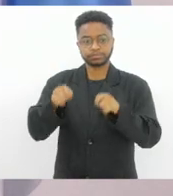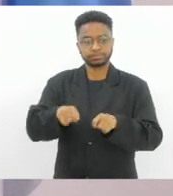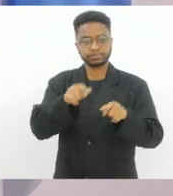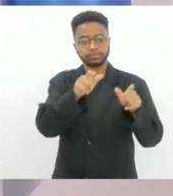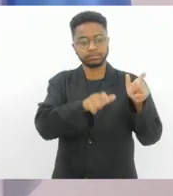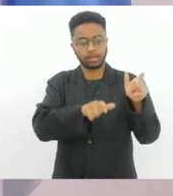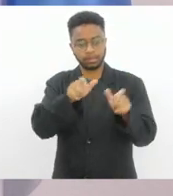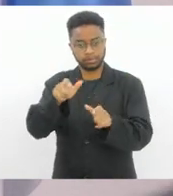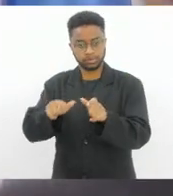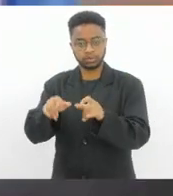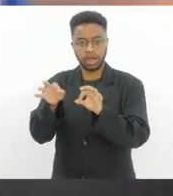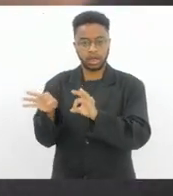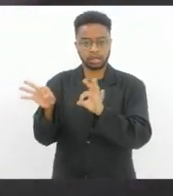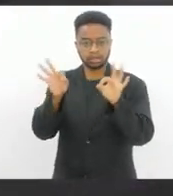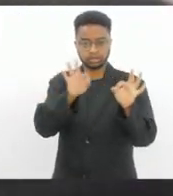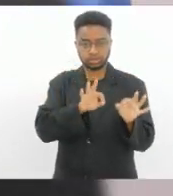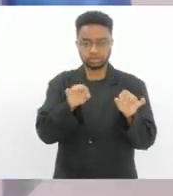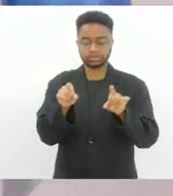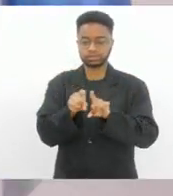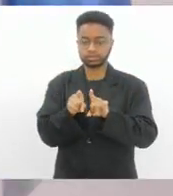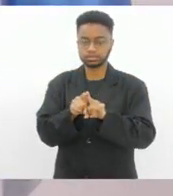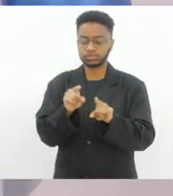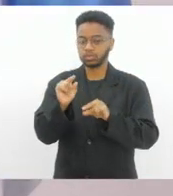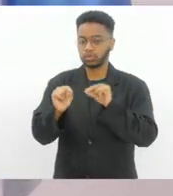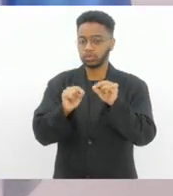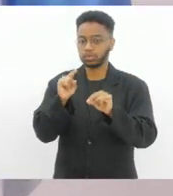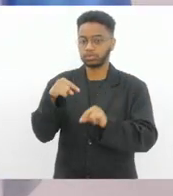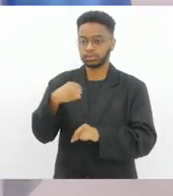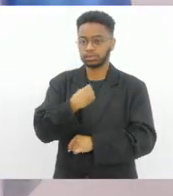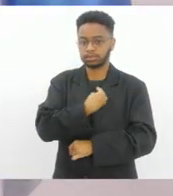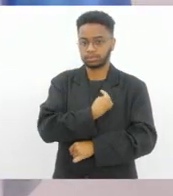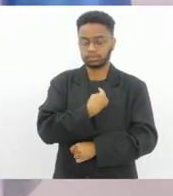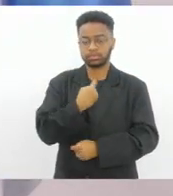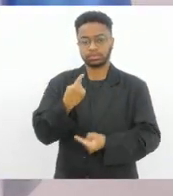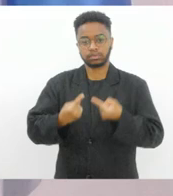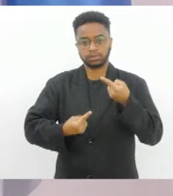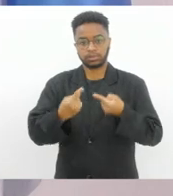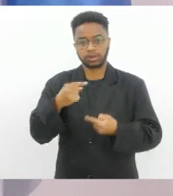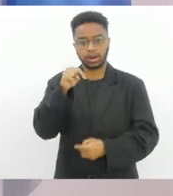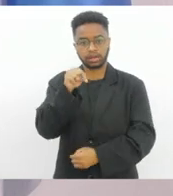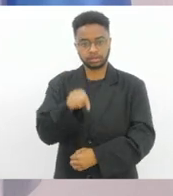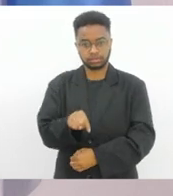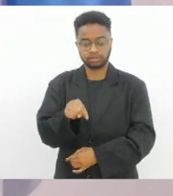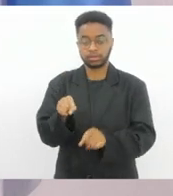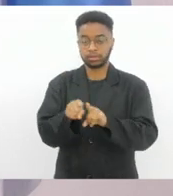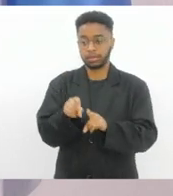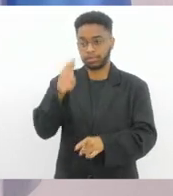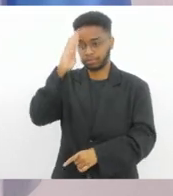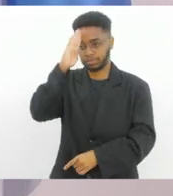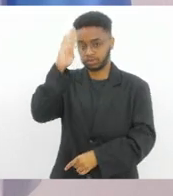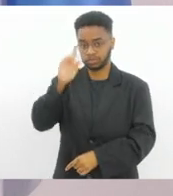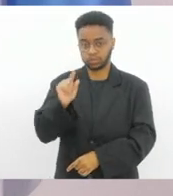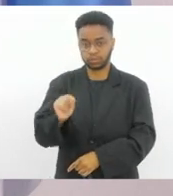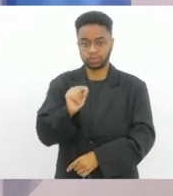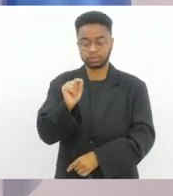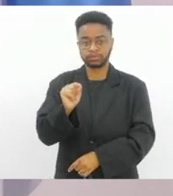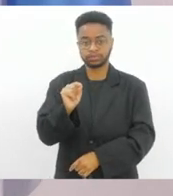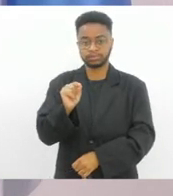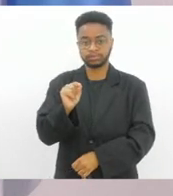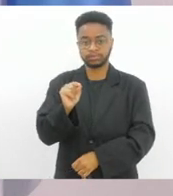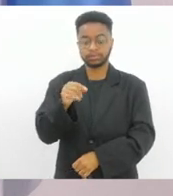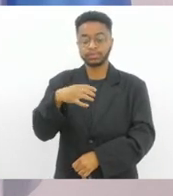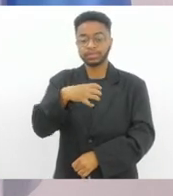pudessem também assistir o que nós estamos tratando, e mais que isso, né, delas se